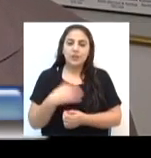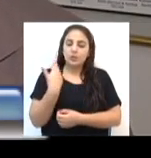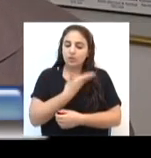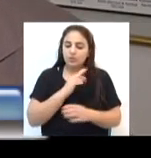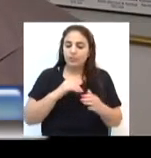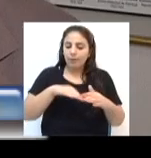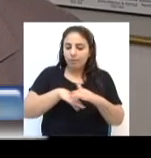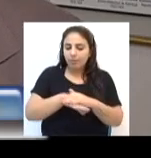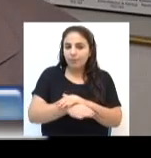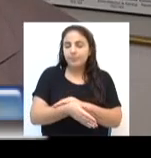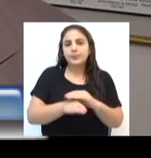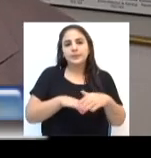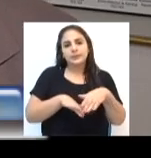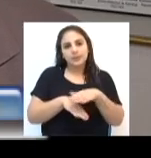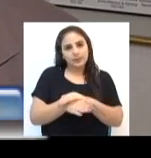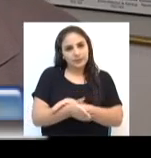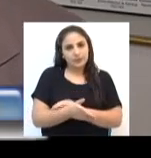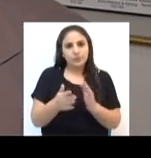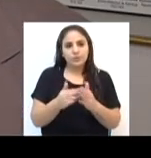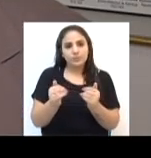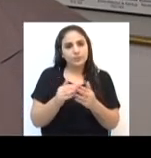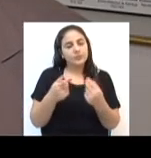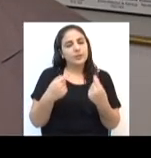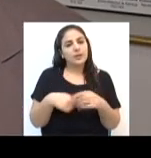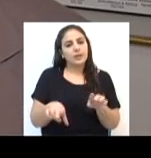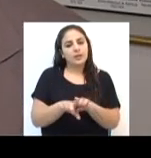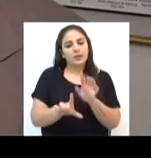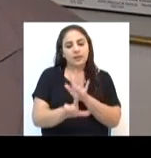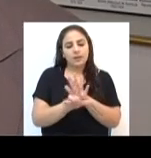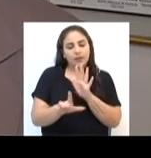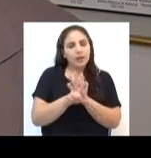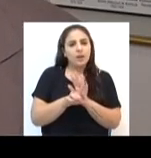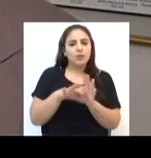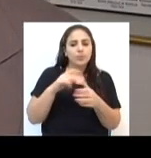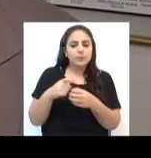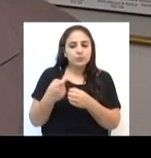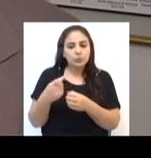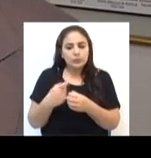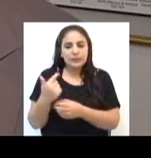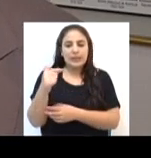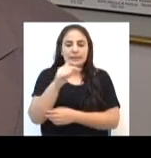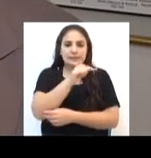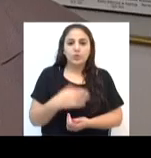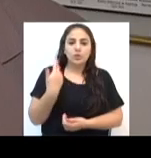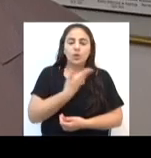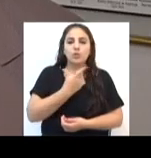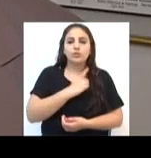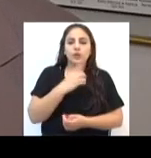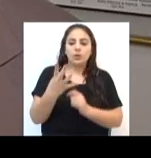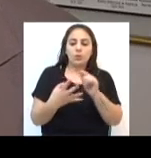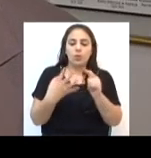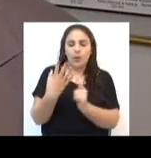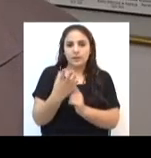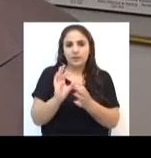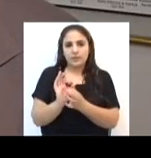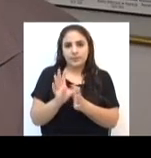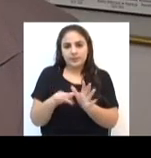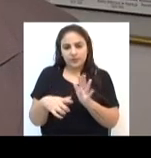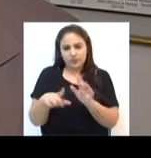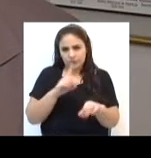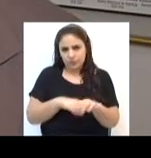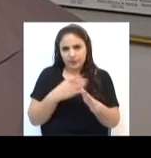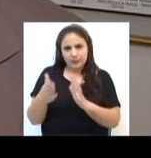da maioridade penal no Brasil. Por mais que o adolescente de 17 anos seja o alvo aí